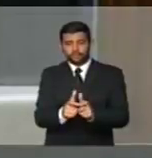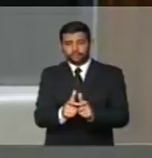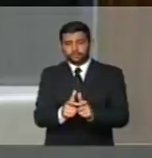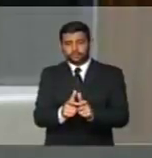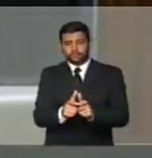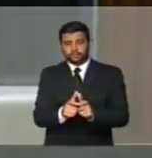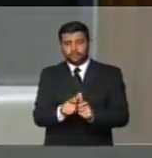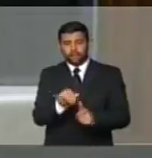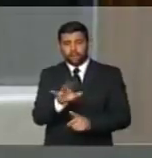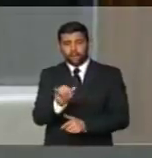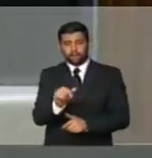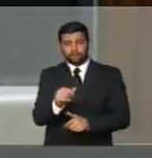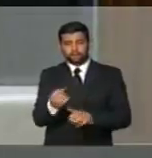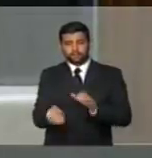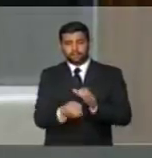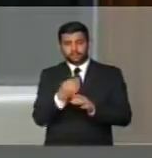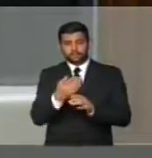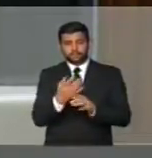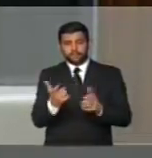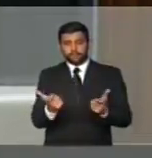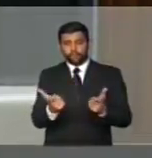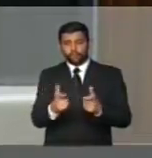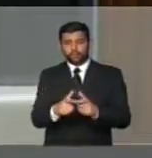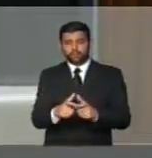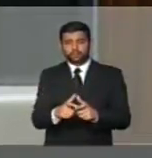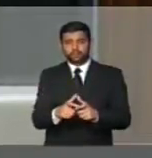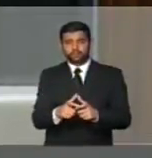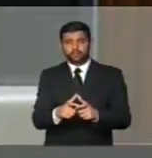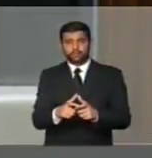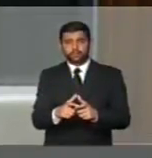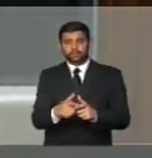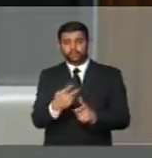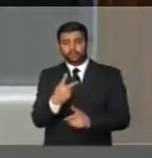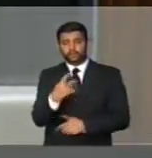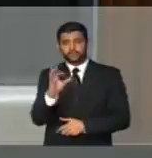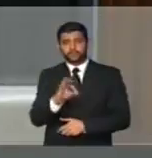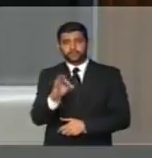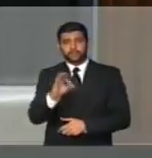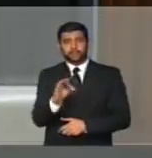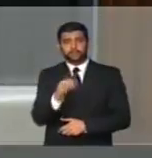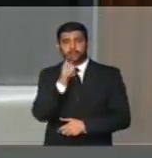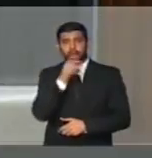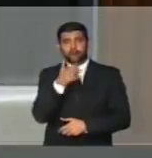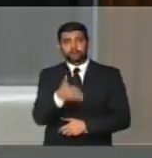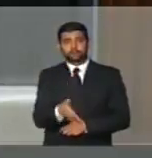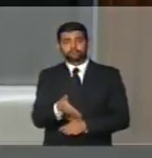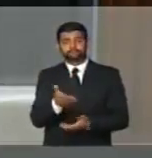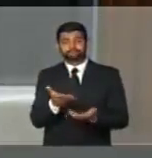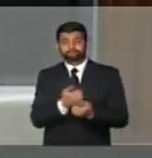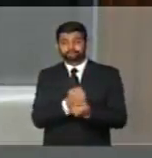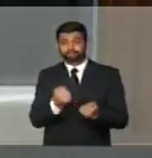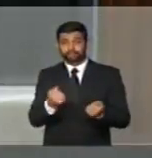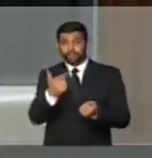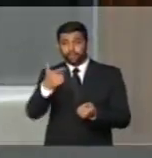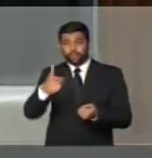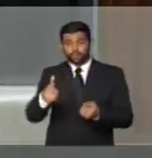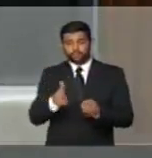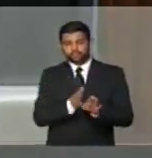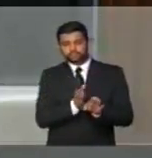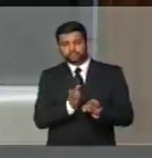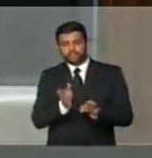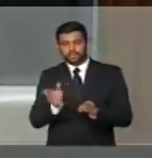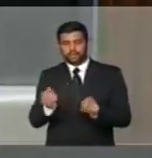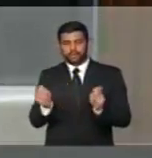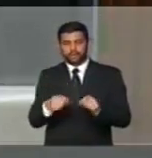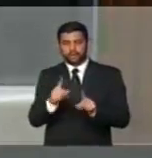artificial do mundo, meu querido presidente, está seco, com 2% da sua capacidade. O outro